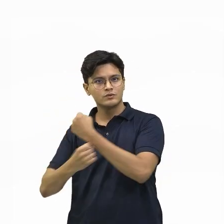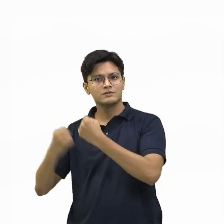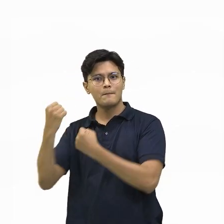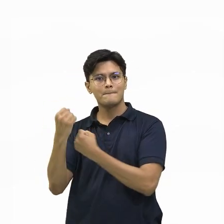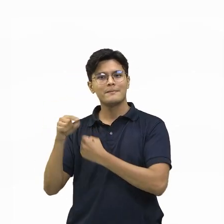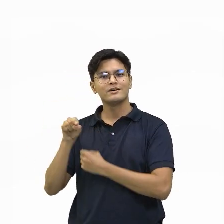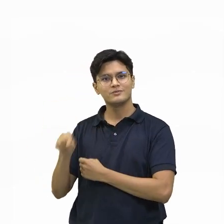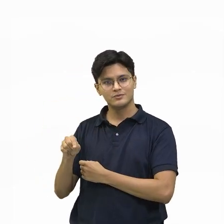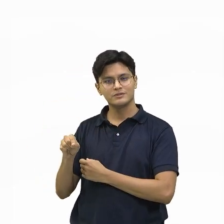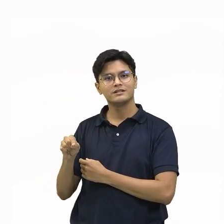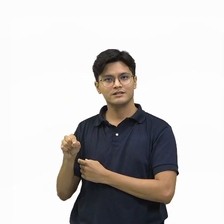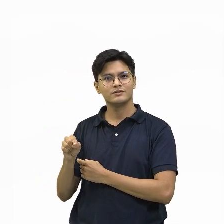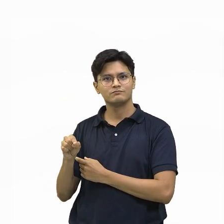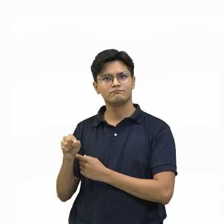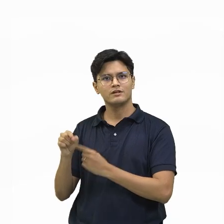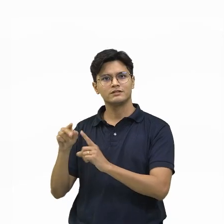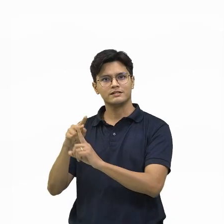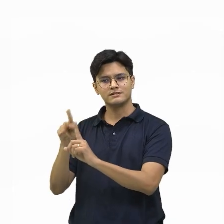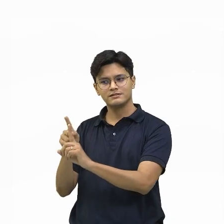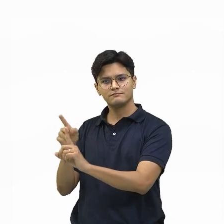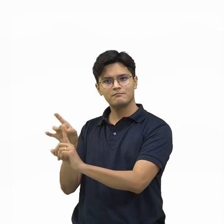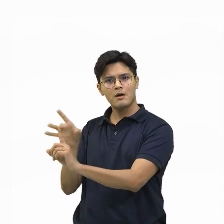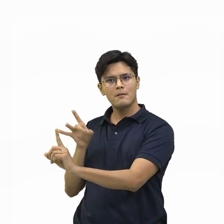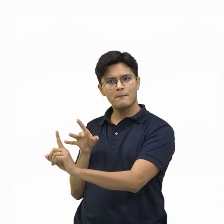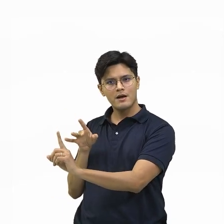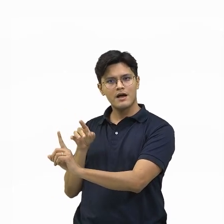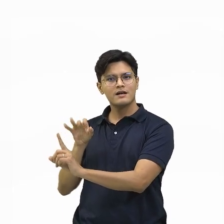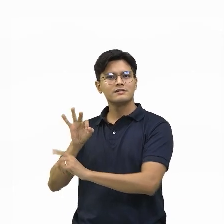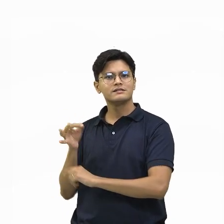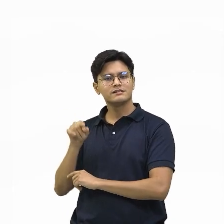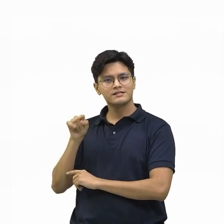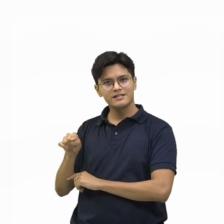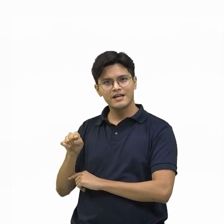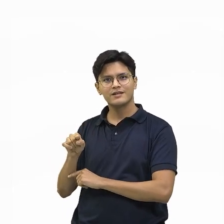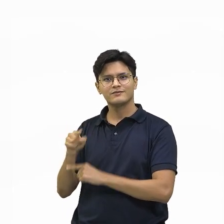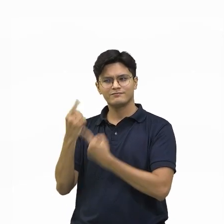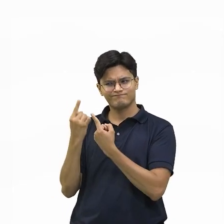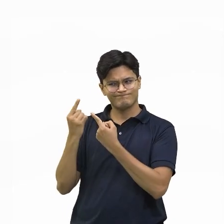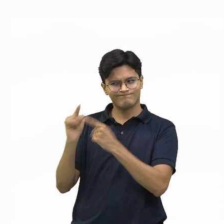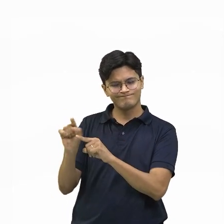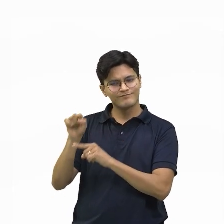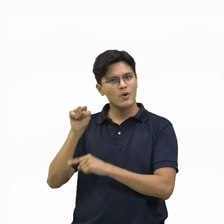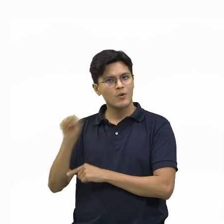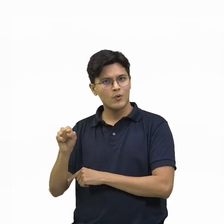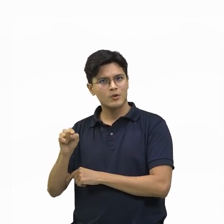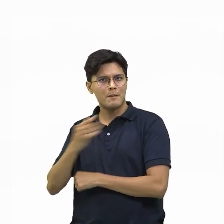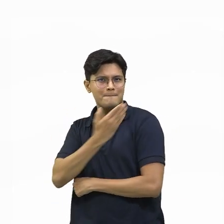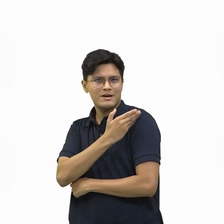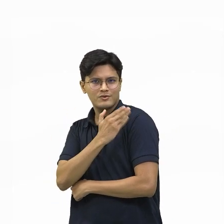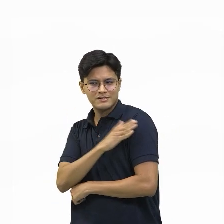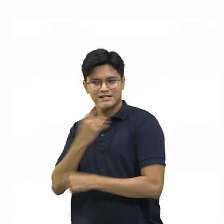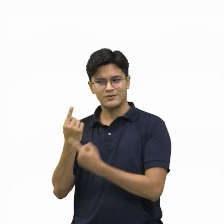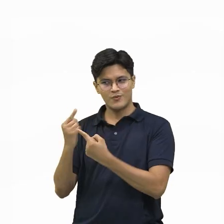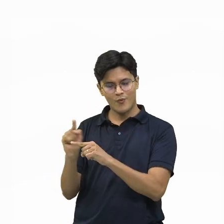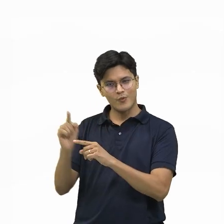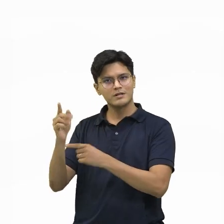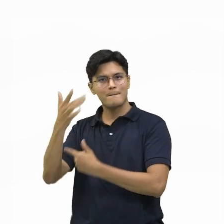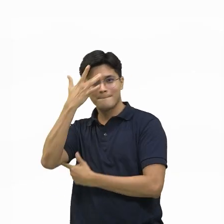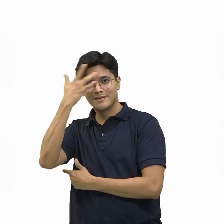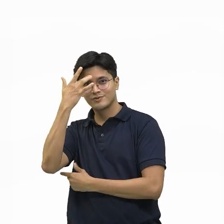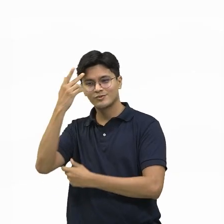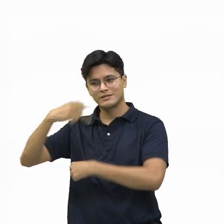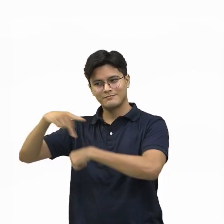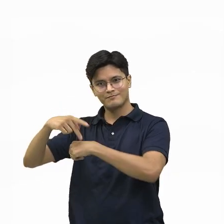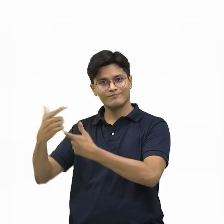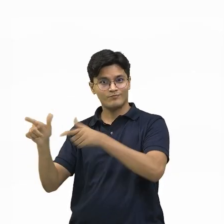significa a aversão total ao estrangeiro. Enquanto que Atenas, você tinha uma categoria